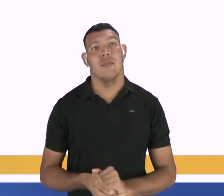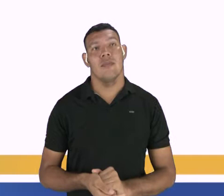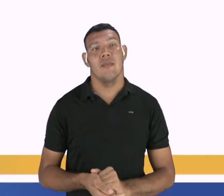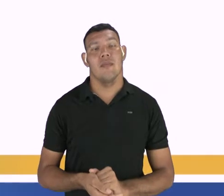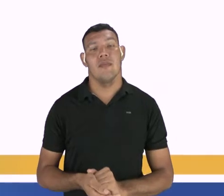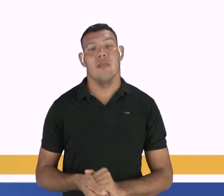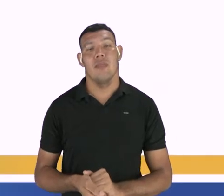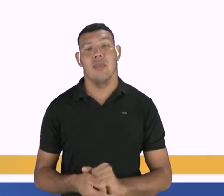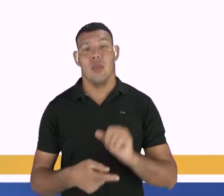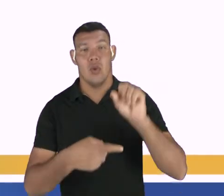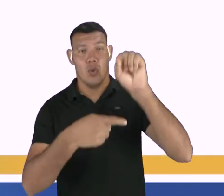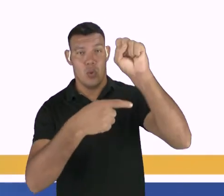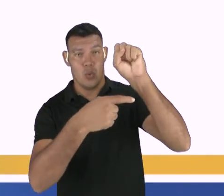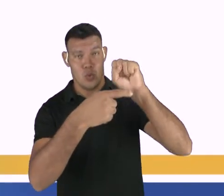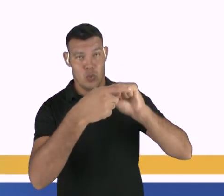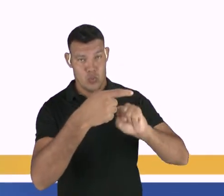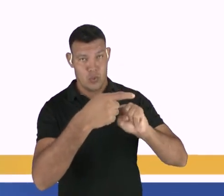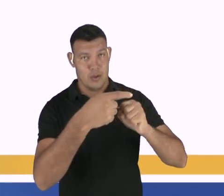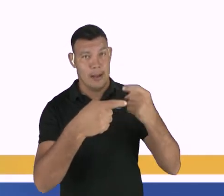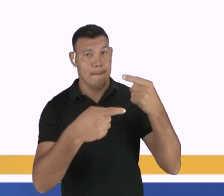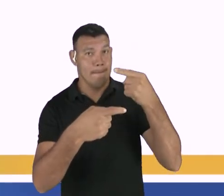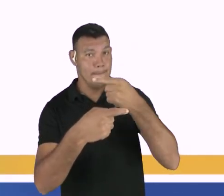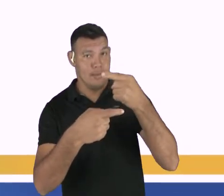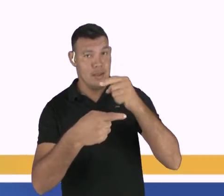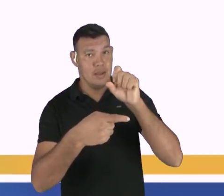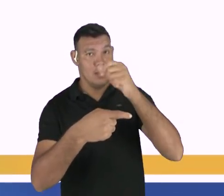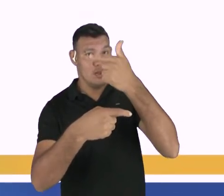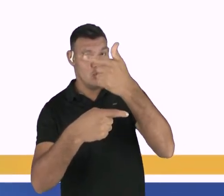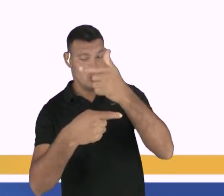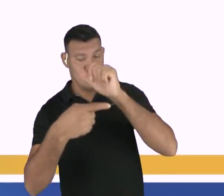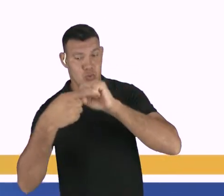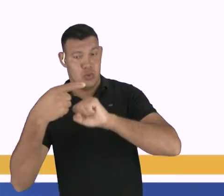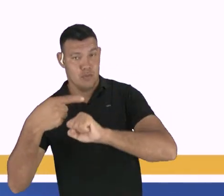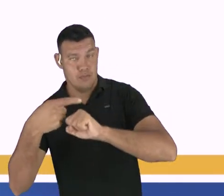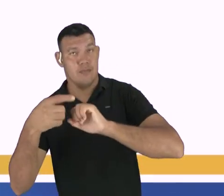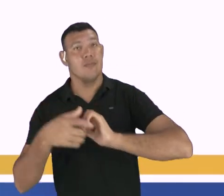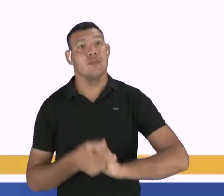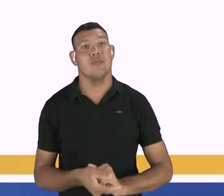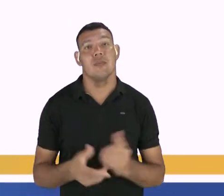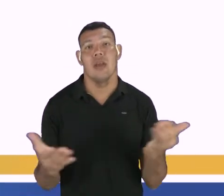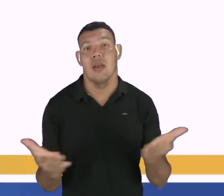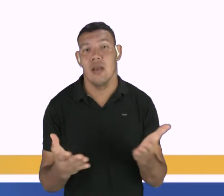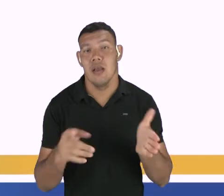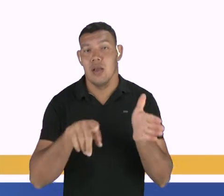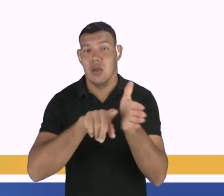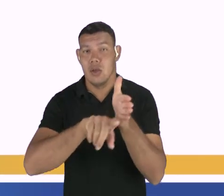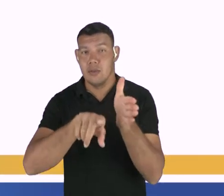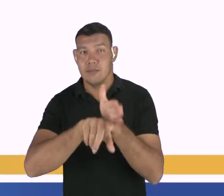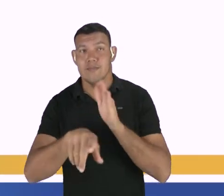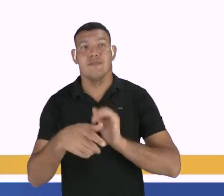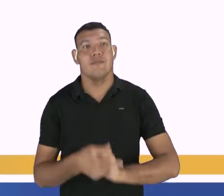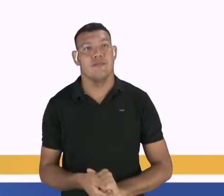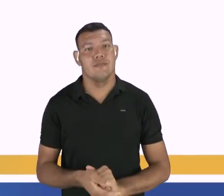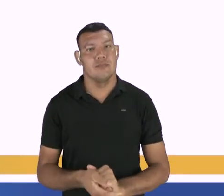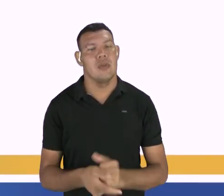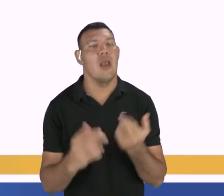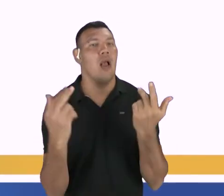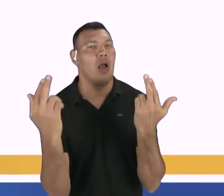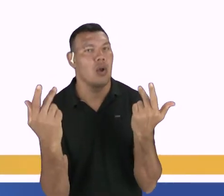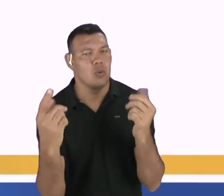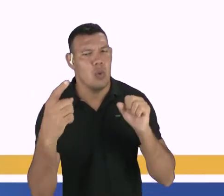8/8 menos 2/8. Nesse caso, nós temos aí uma subtração com frações de denominadores